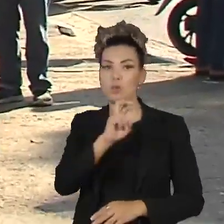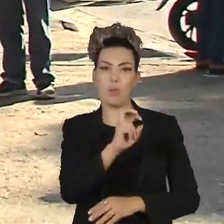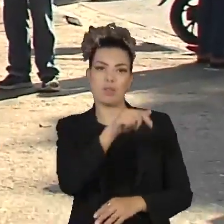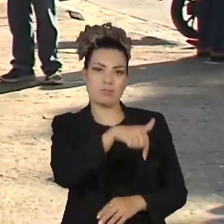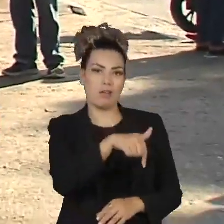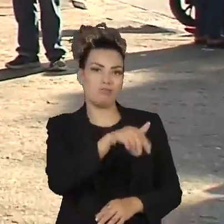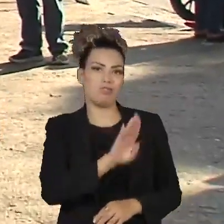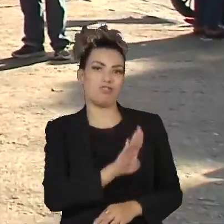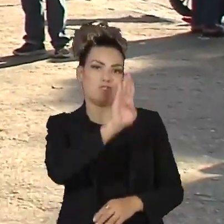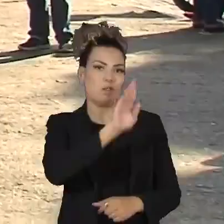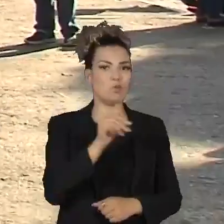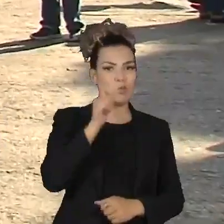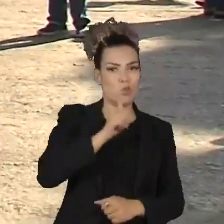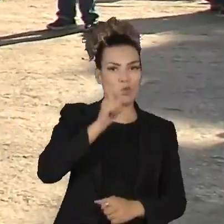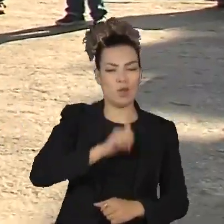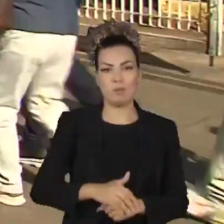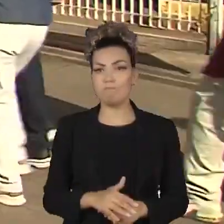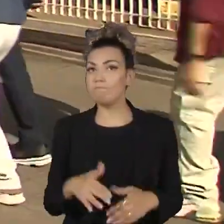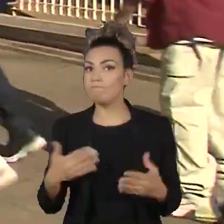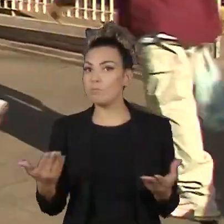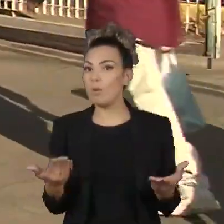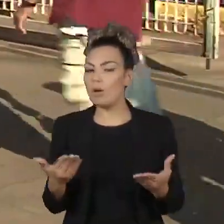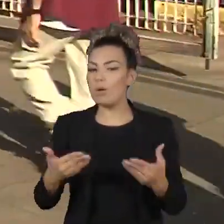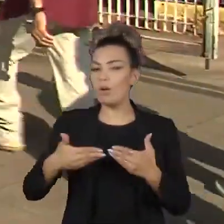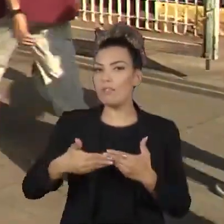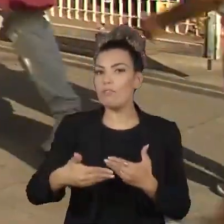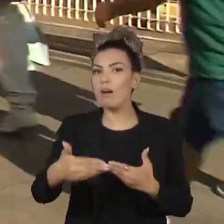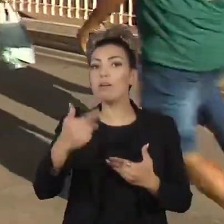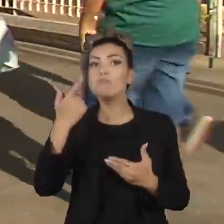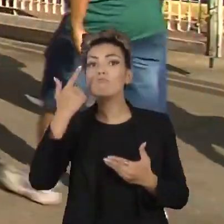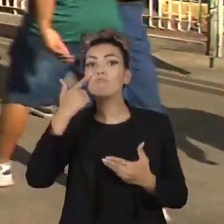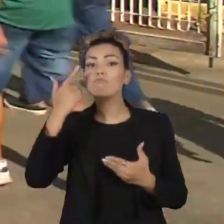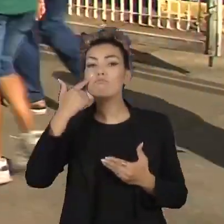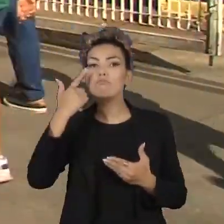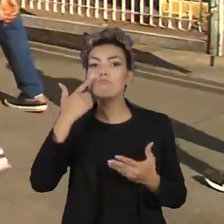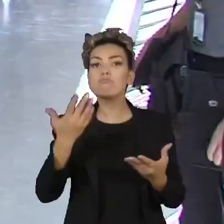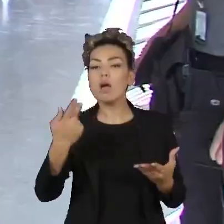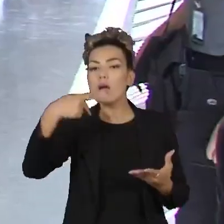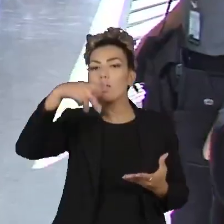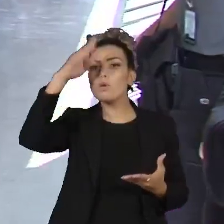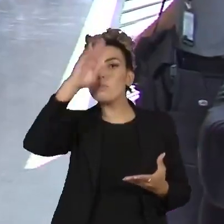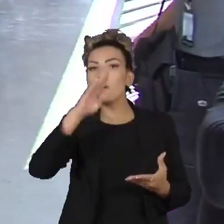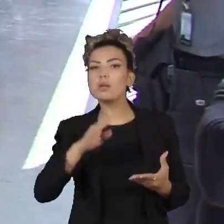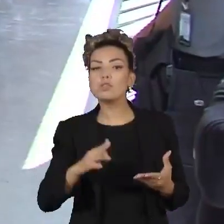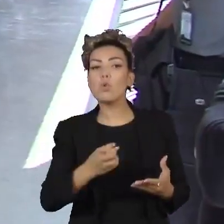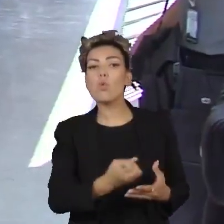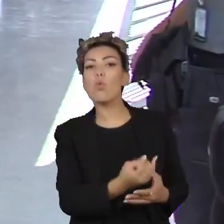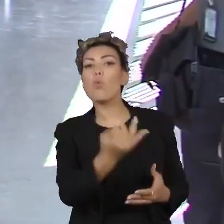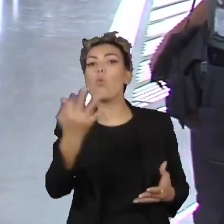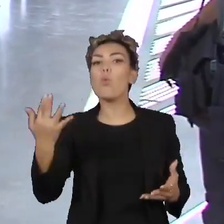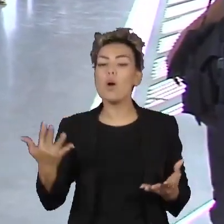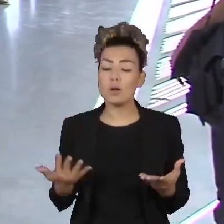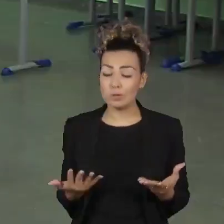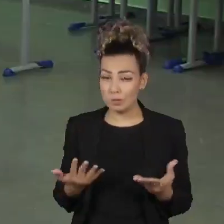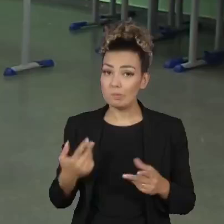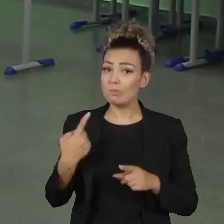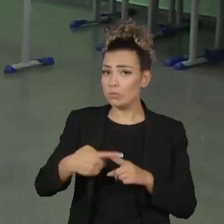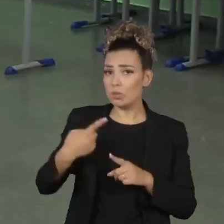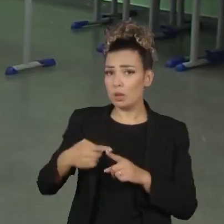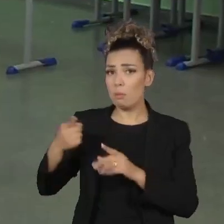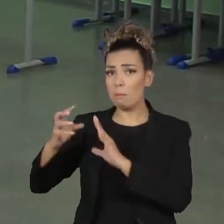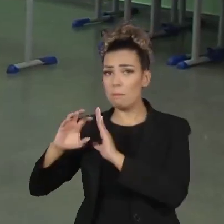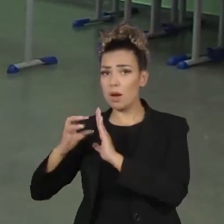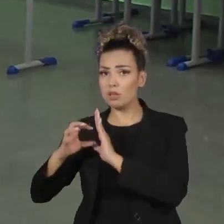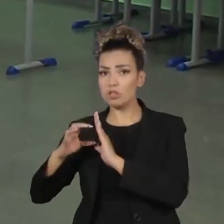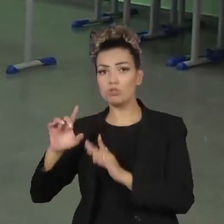a nova fase da eleição deve confirmar a reconfiguração do mapa político do Brasil pelo quadro atual partidos de centro